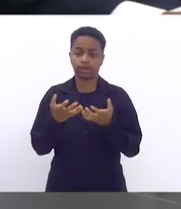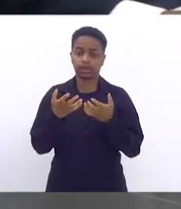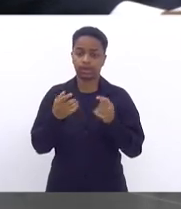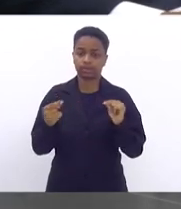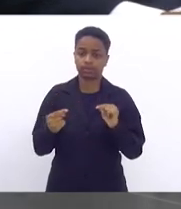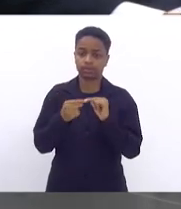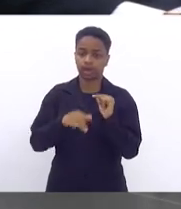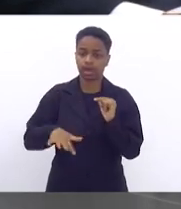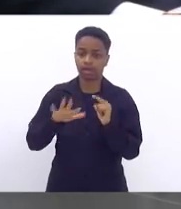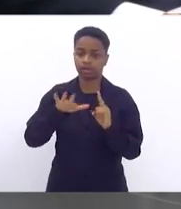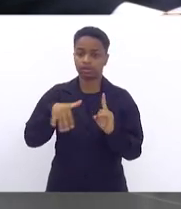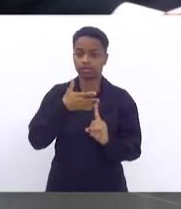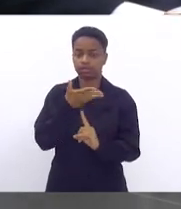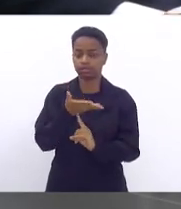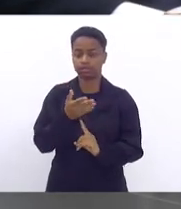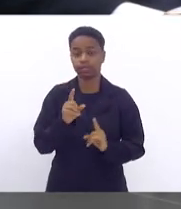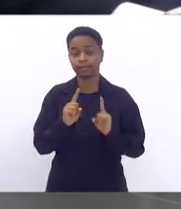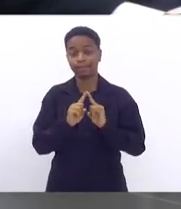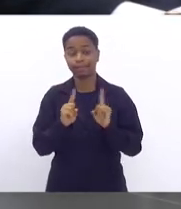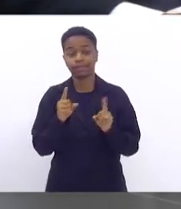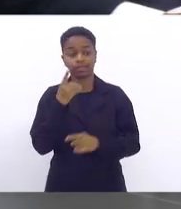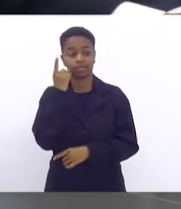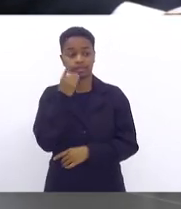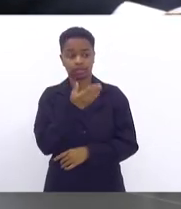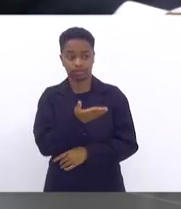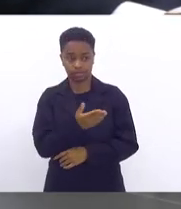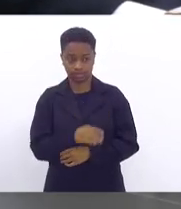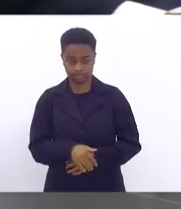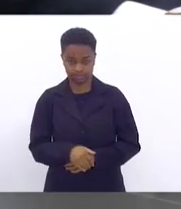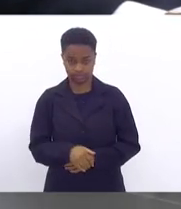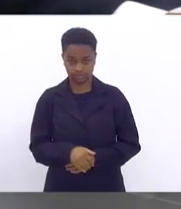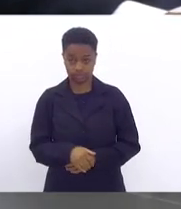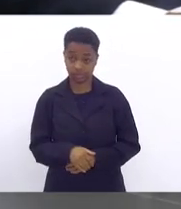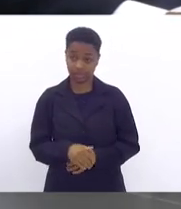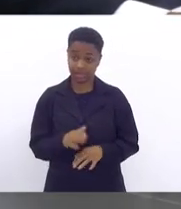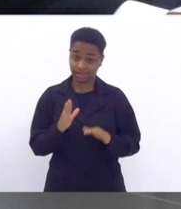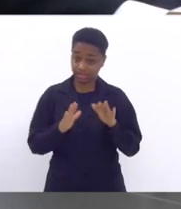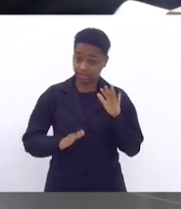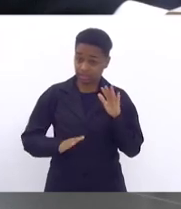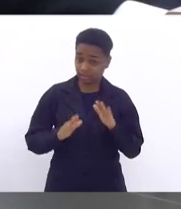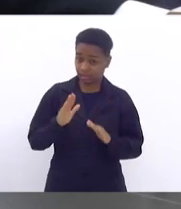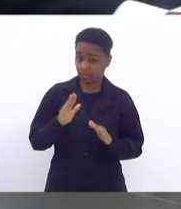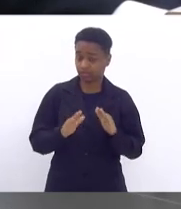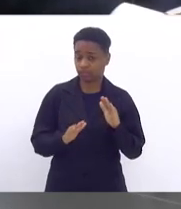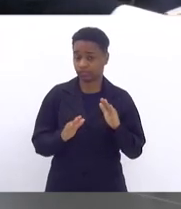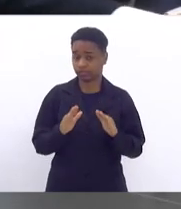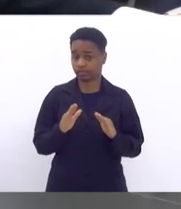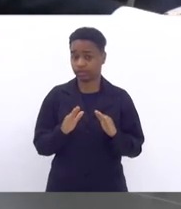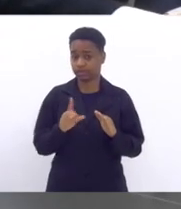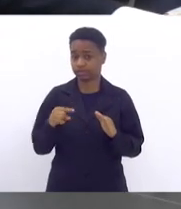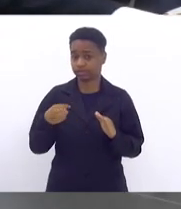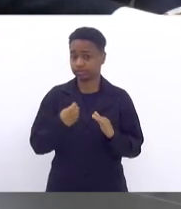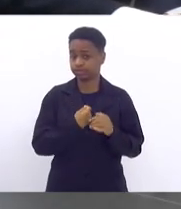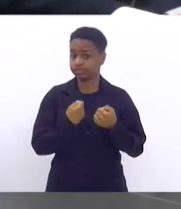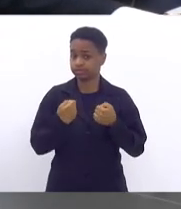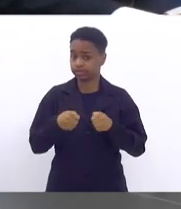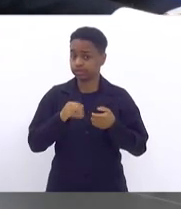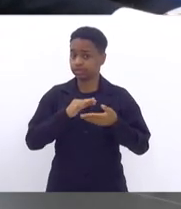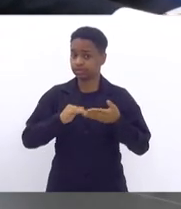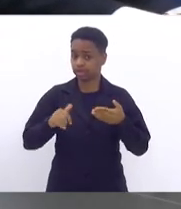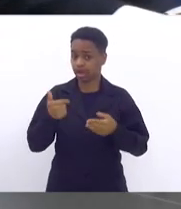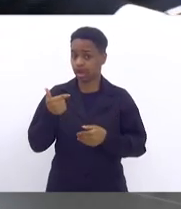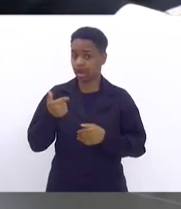ambiental, que é a competência estadual. Aí, deputado Rodrigo Amorim, talvez a gente devia suprimir o